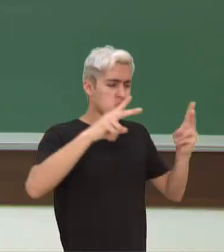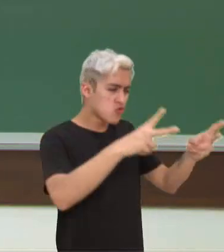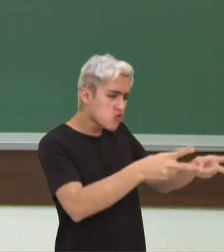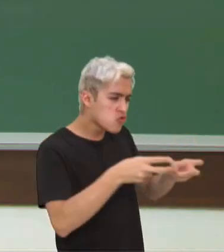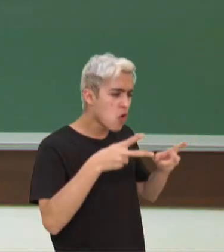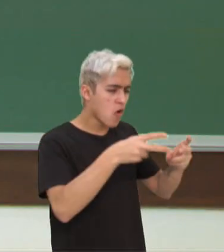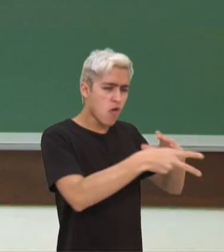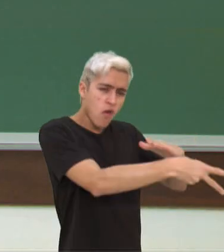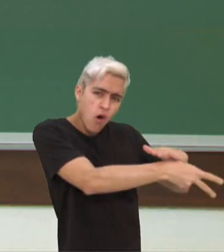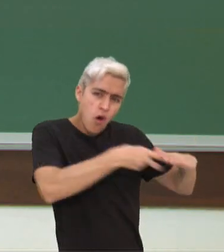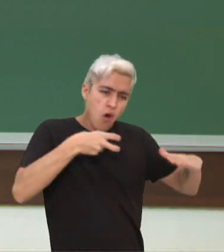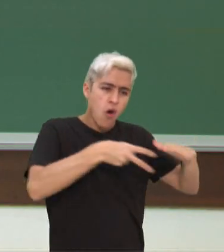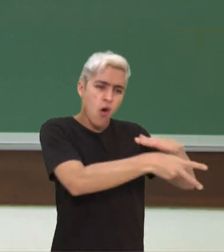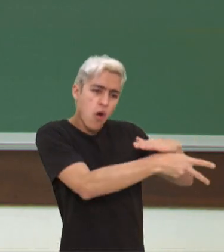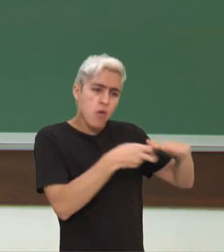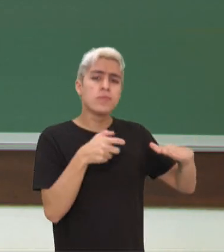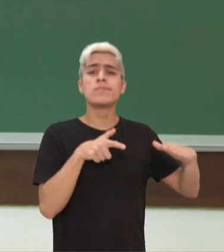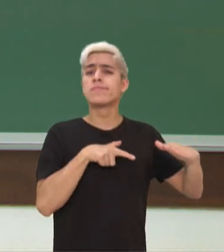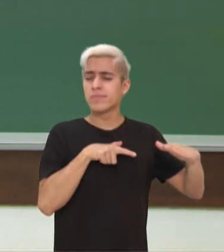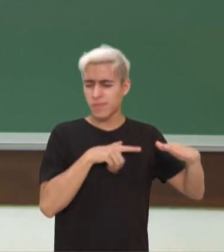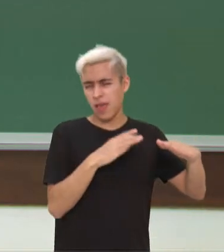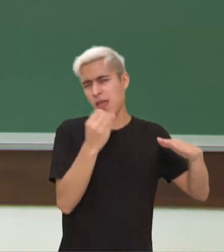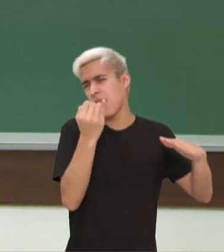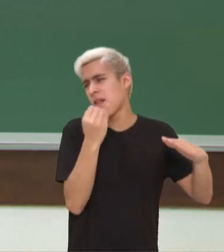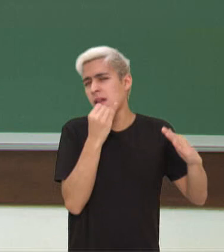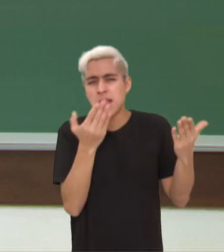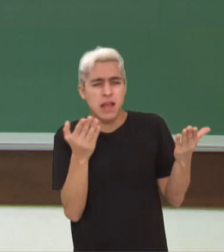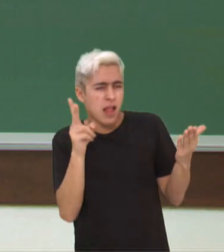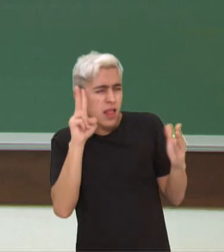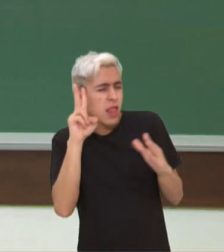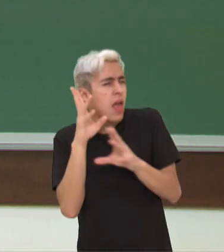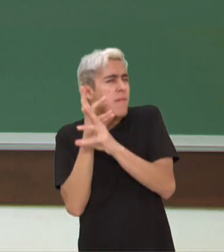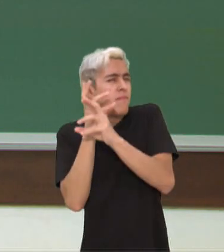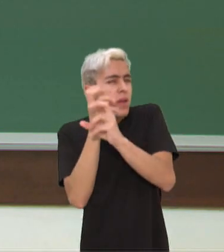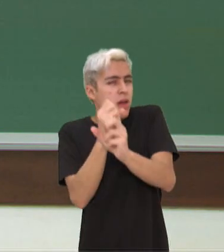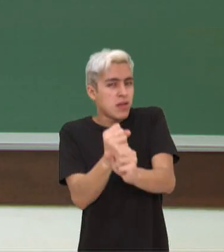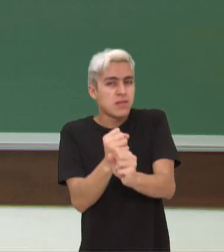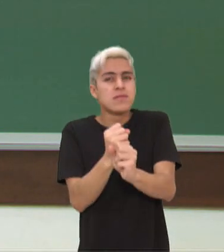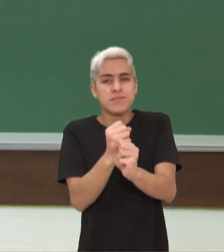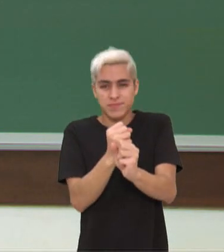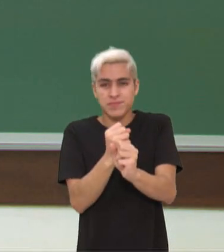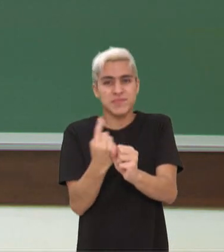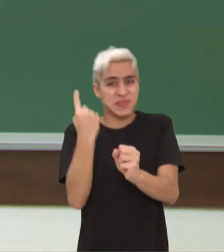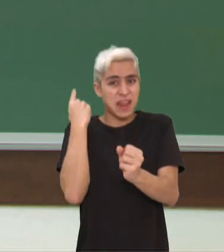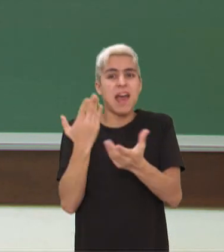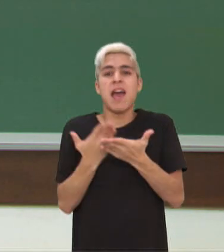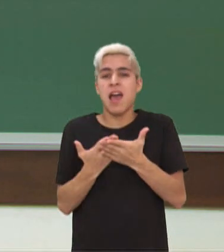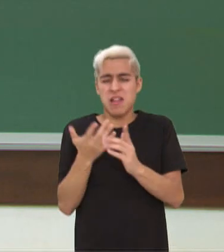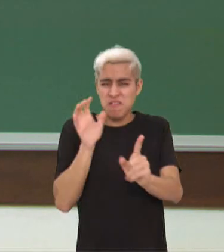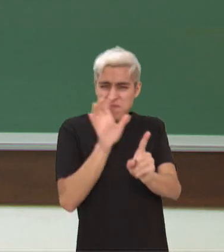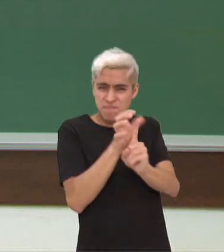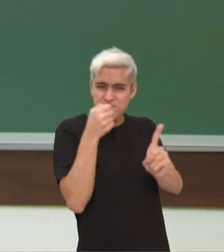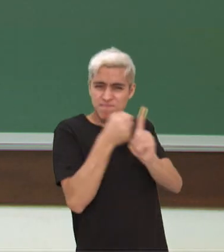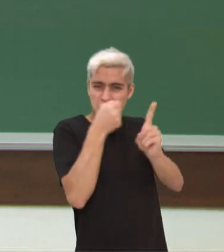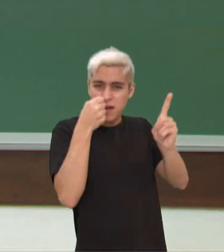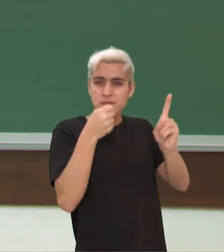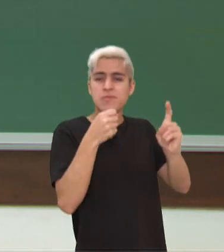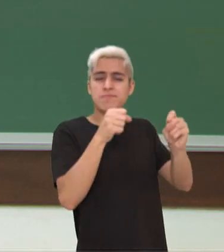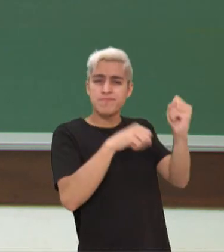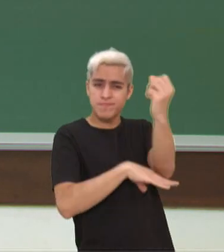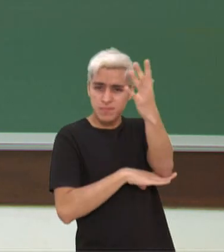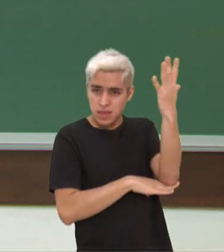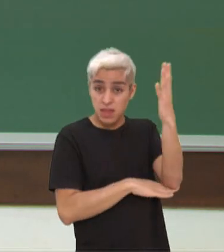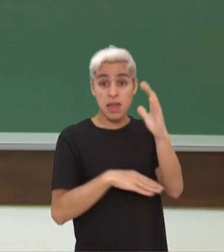as mineradoras, né? E nós temos alguns exemplos, só relembrando um pouquinho da questão da aula passada lá dos impactos ambientais,